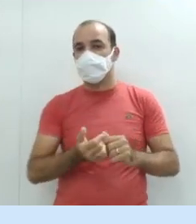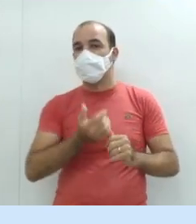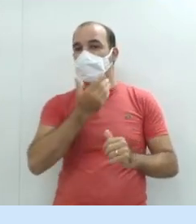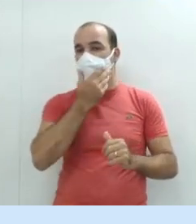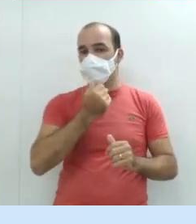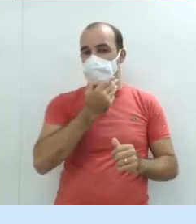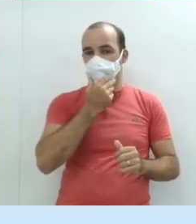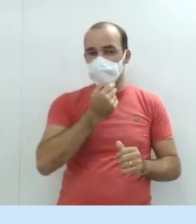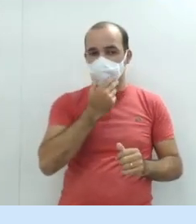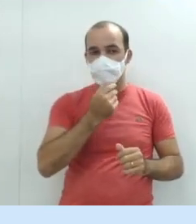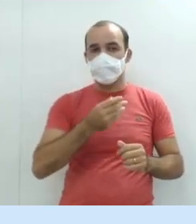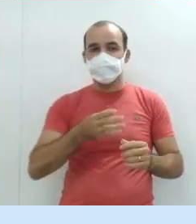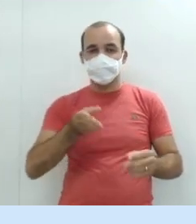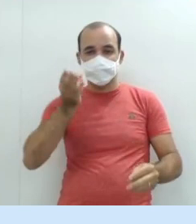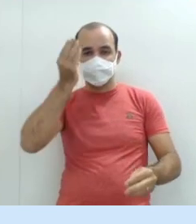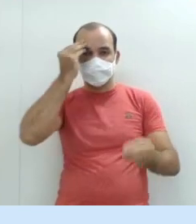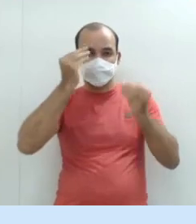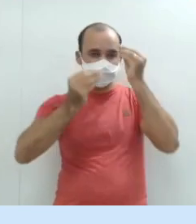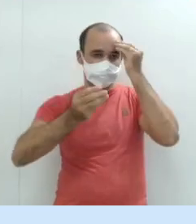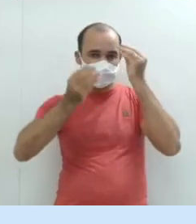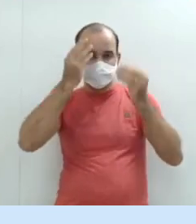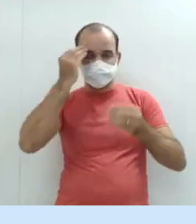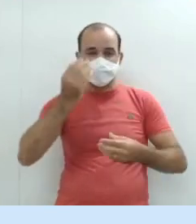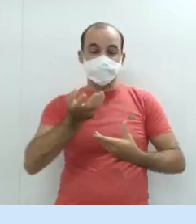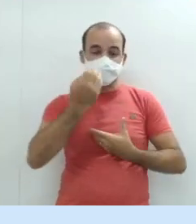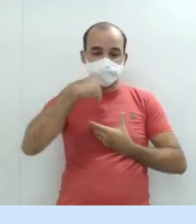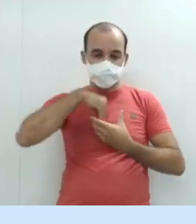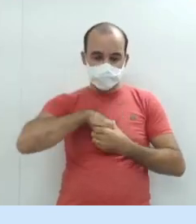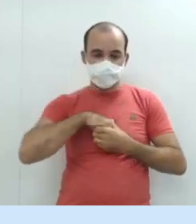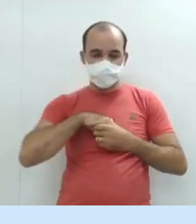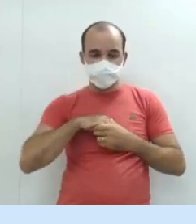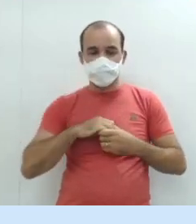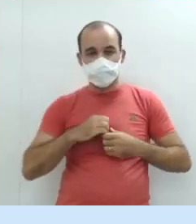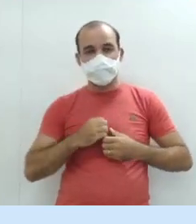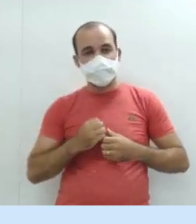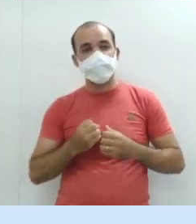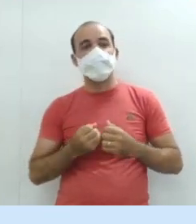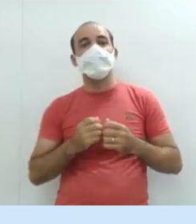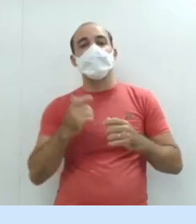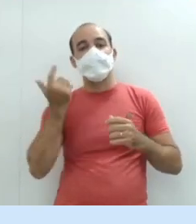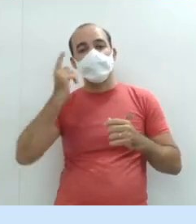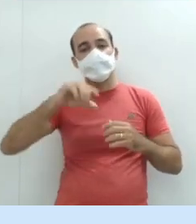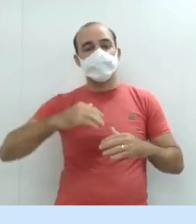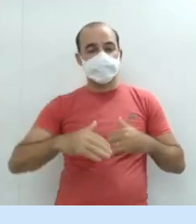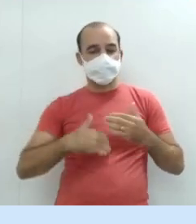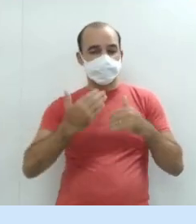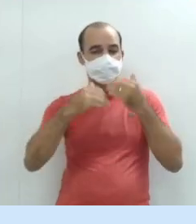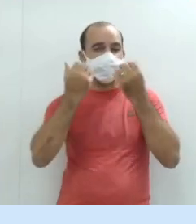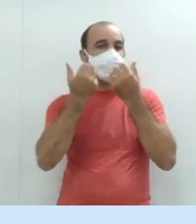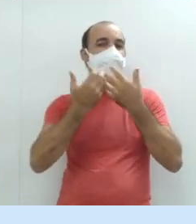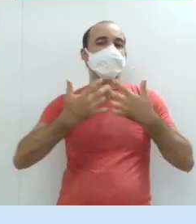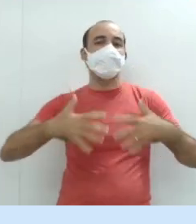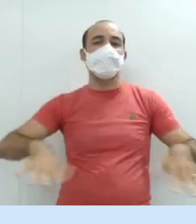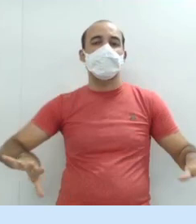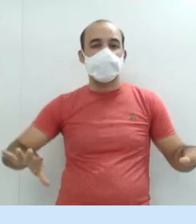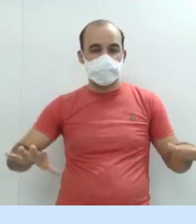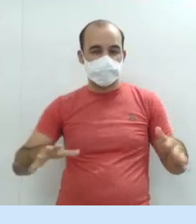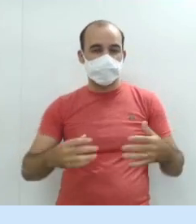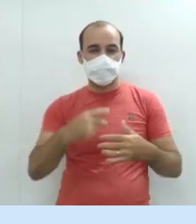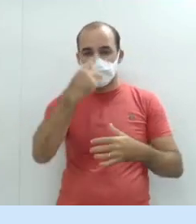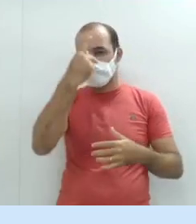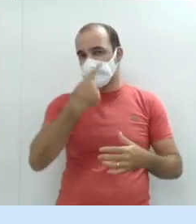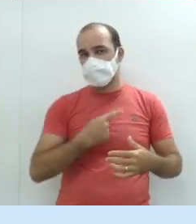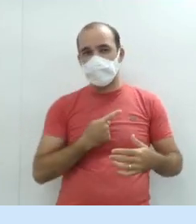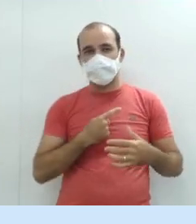aquilo que nós chamamos de natureza, certo? Isso é uma produção que o homem faz de si